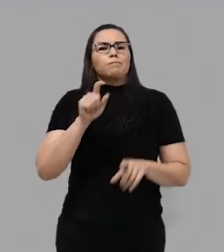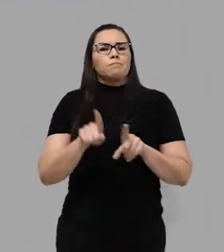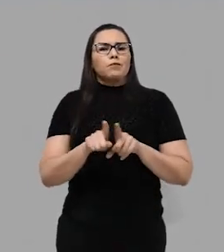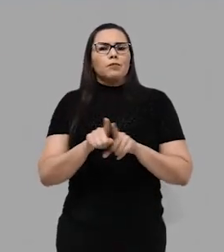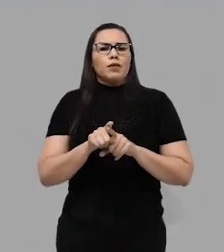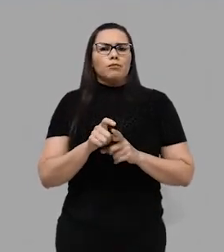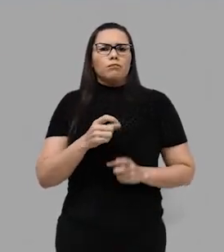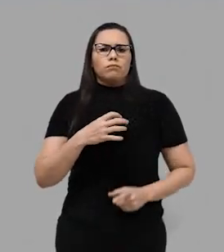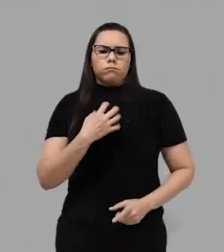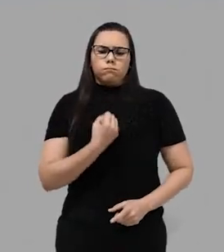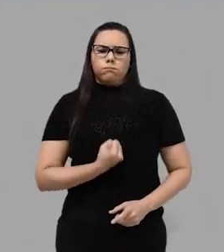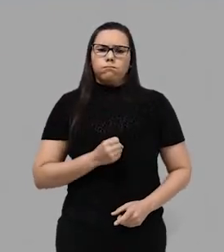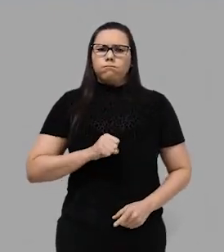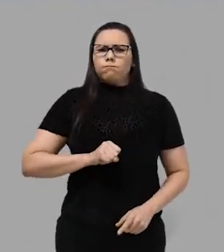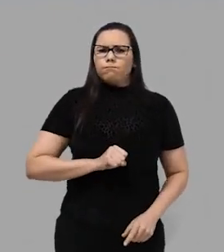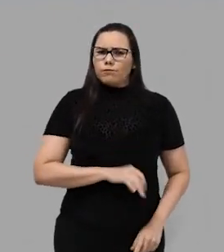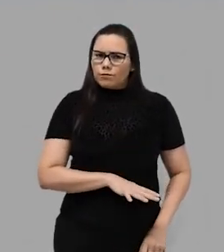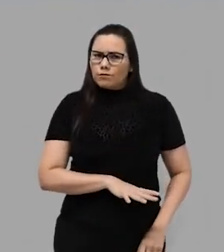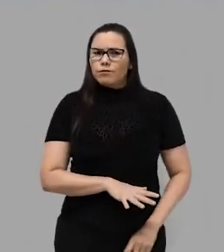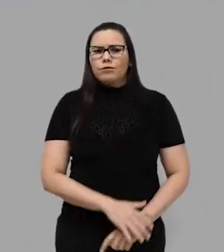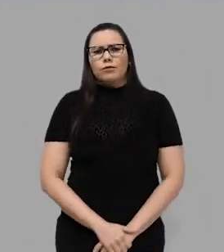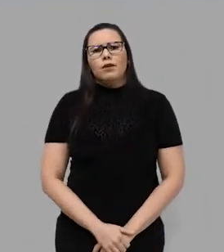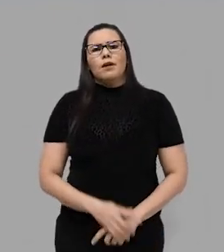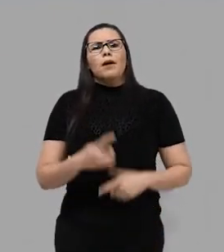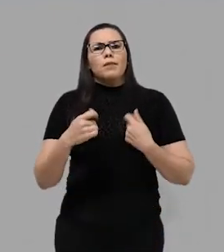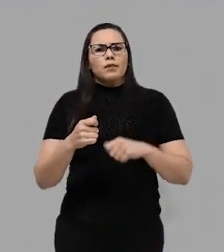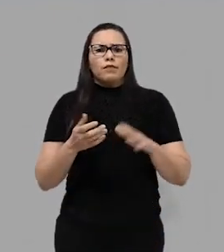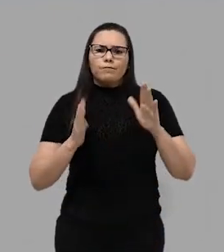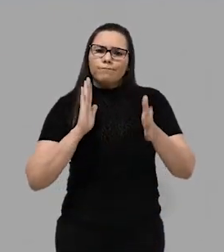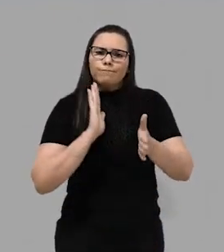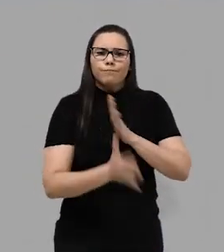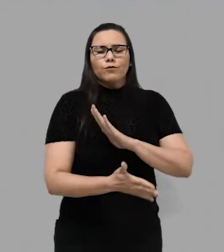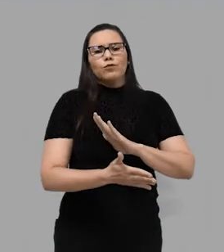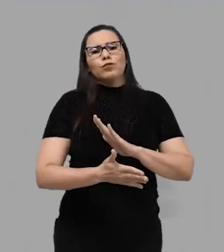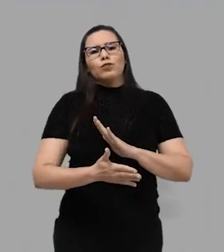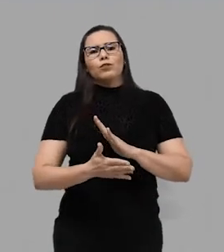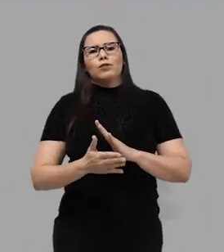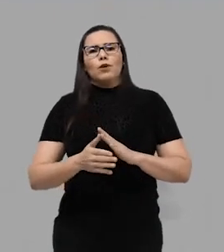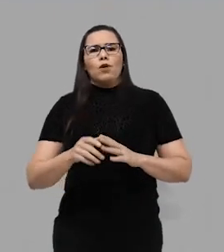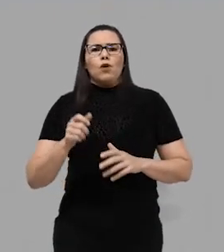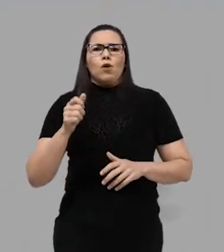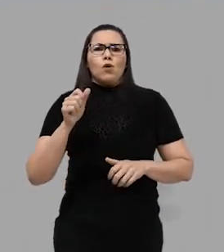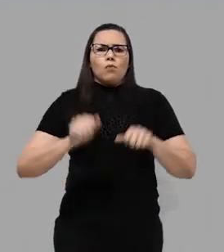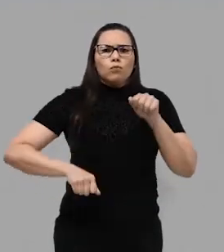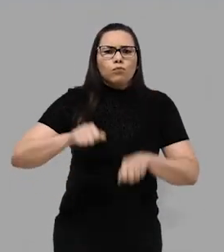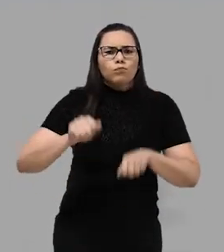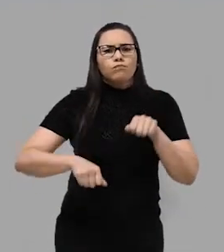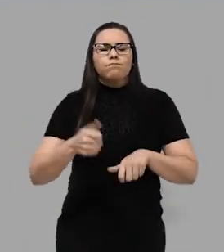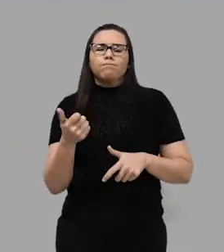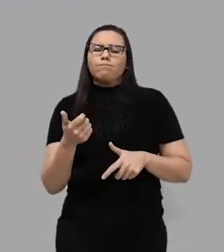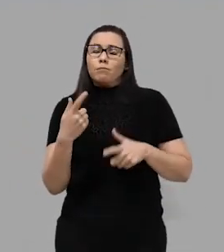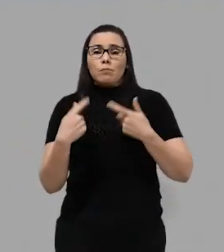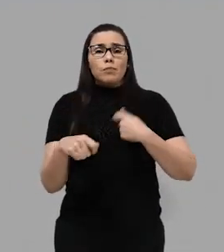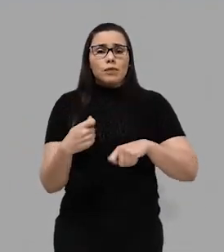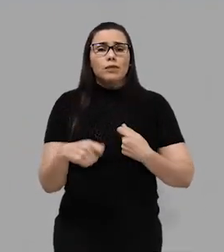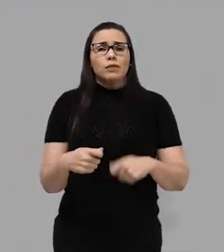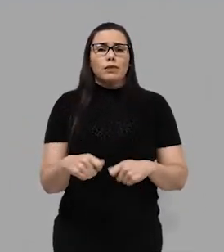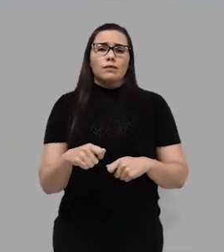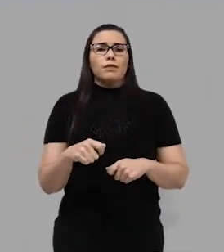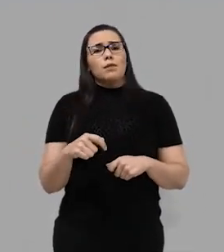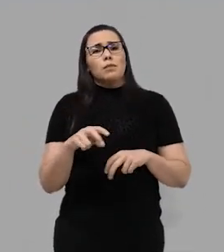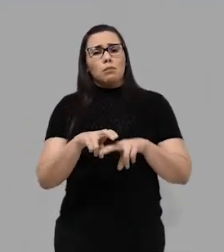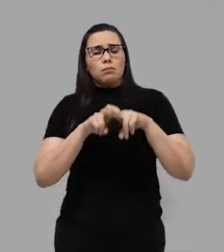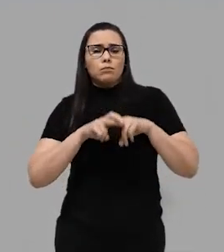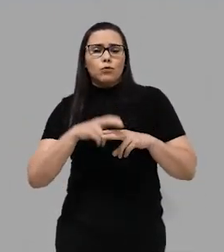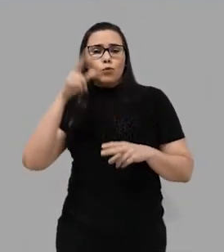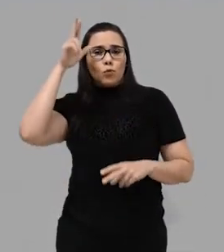apenas comia, ele precisava correr, ele precisava fugir dos seus predadores, e nesse processo ele gasta energia. Então, ele